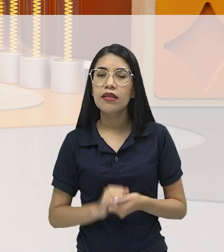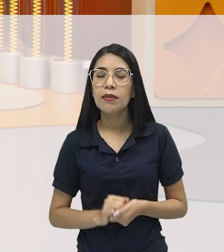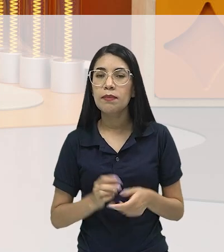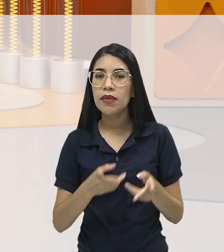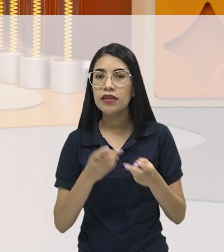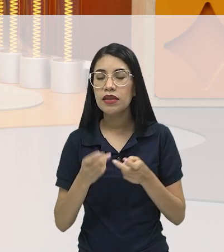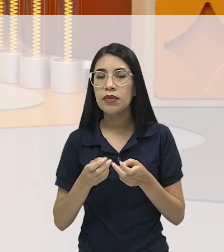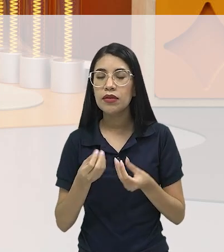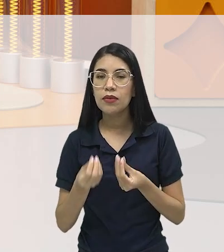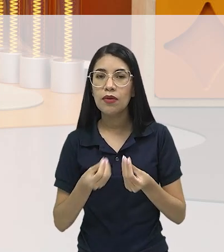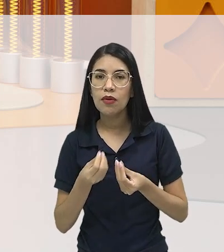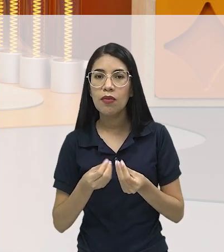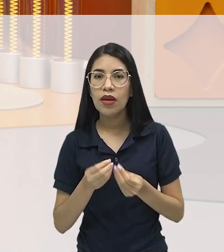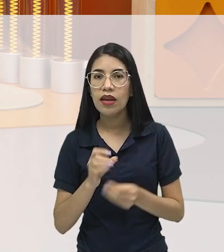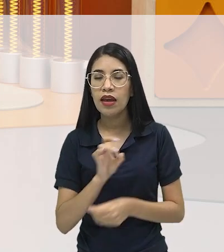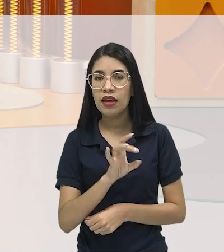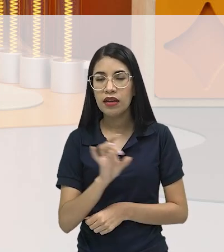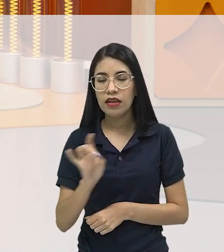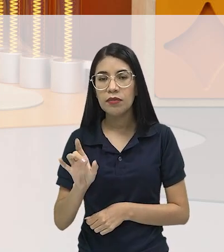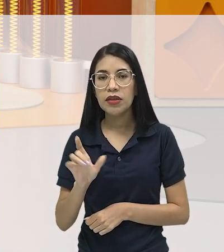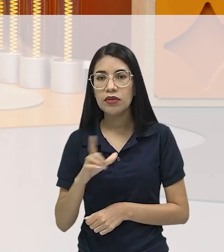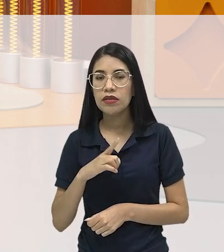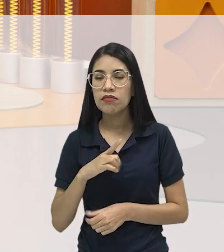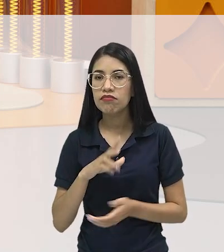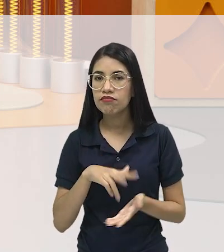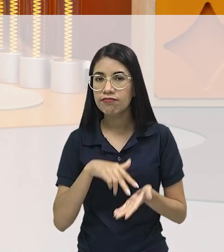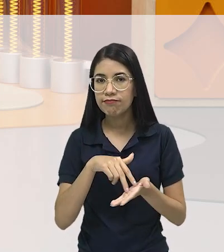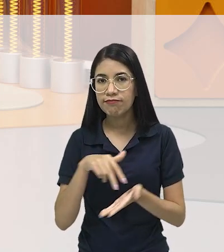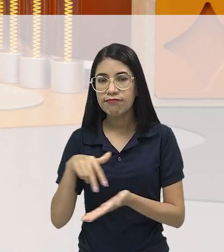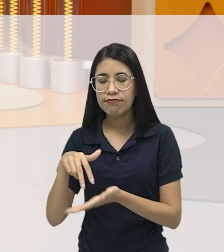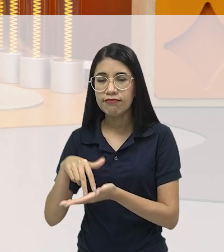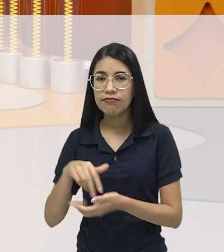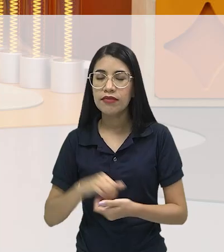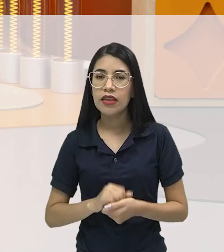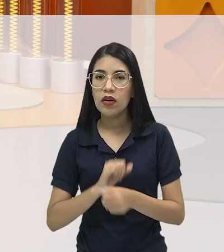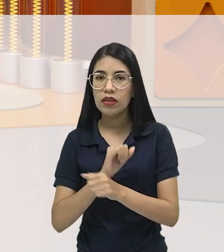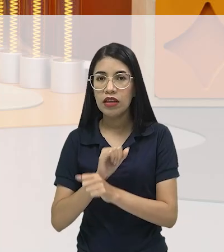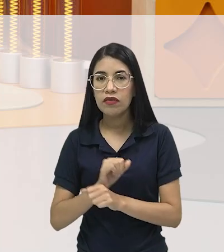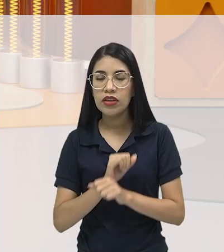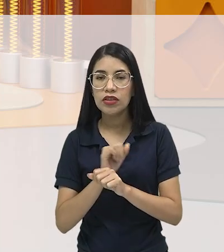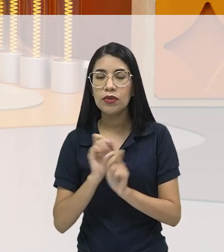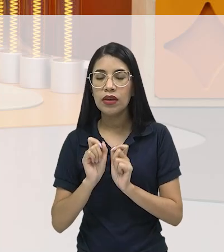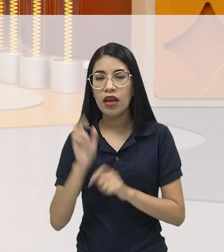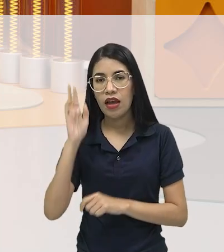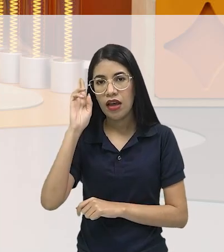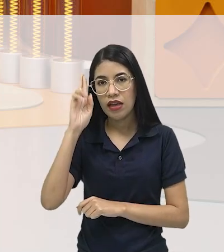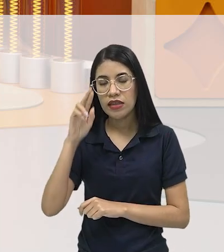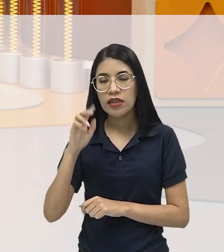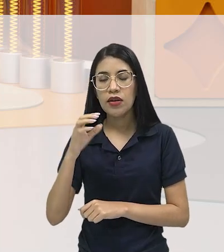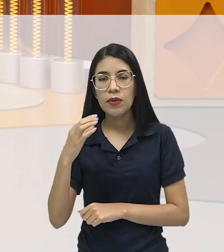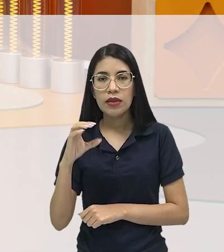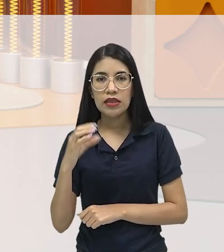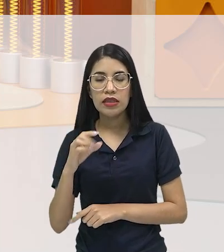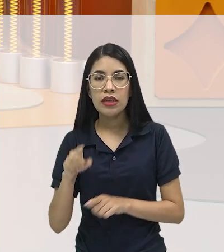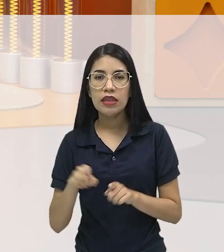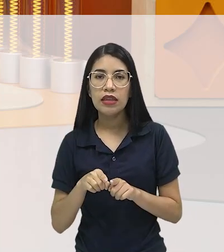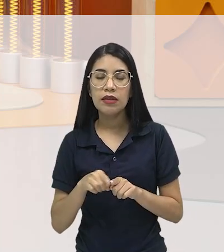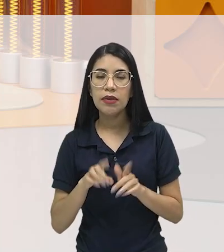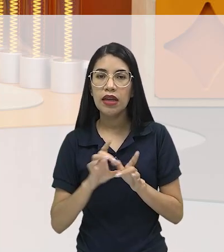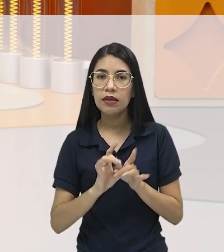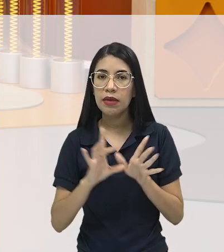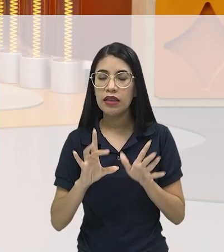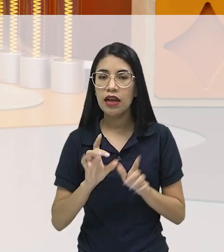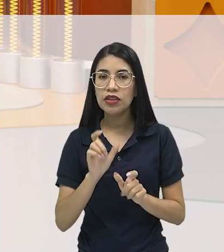onde cada um está posicionado, tá bom? Então defendia a primazia da razão, da ciência e da